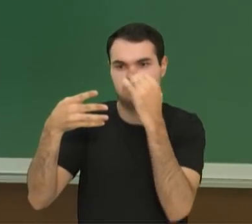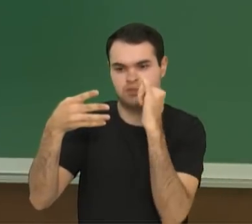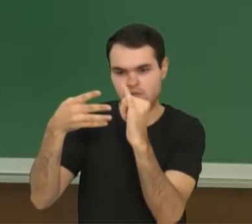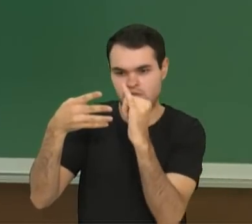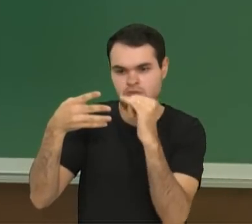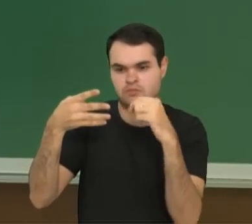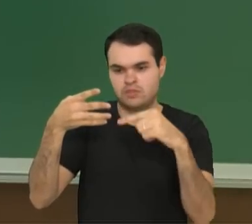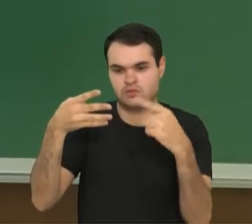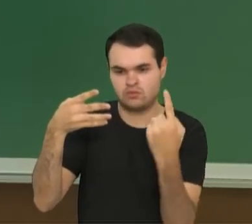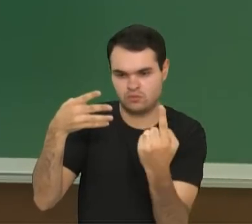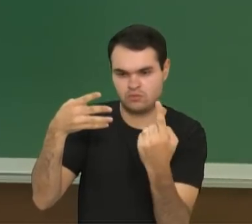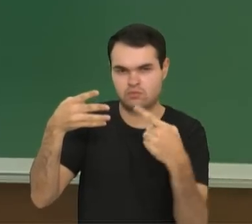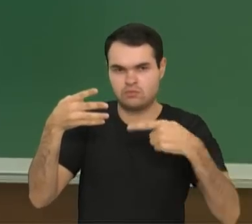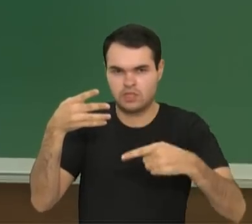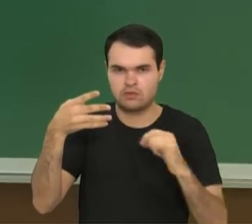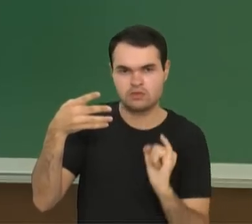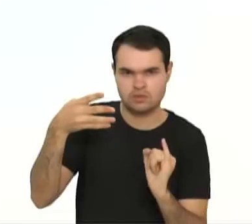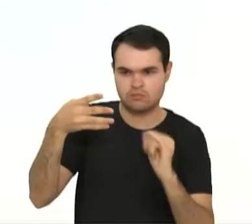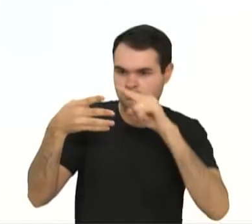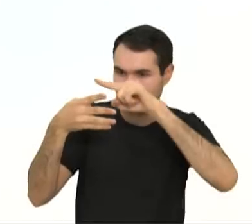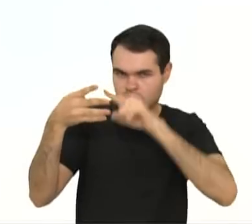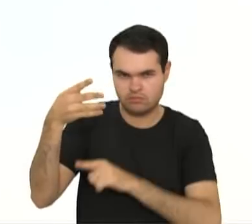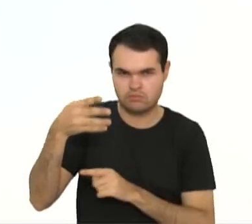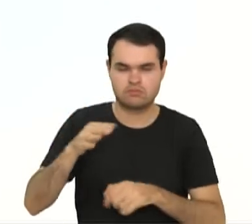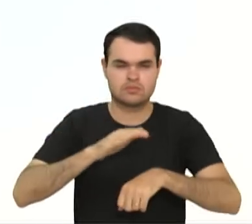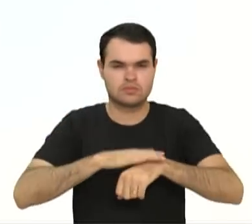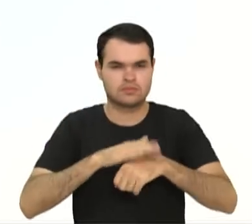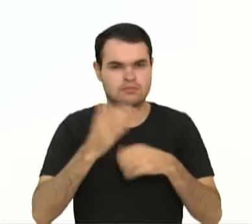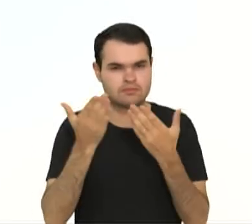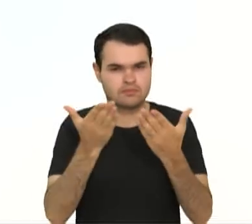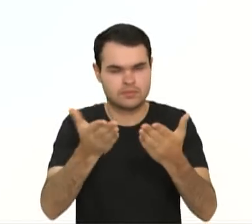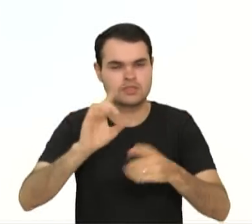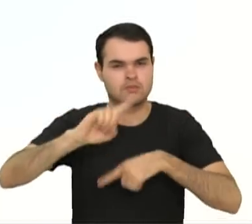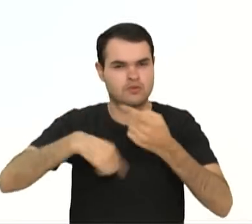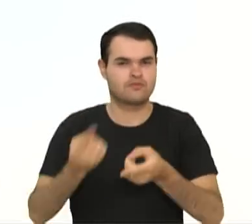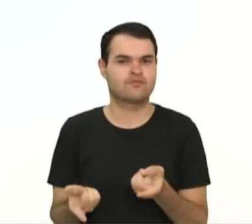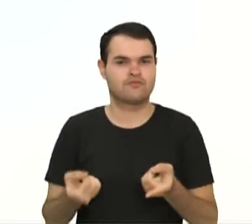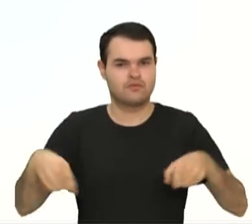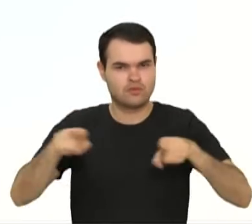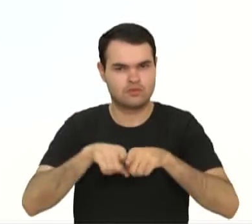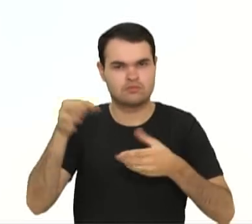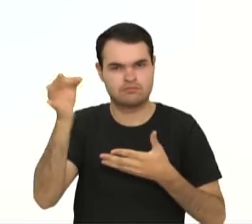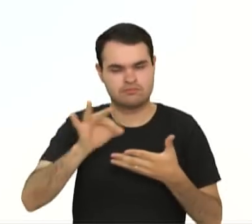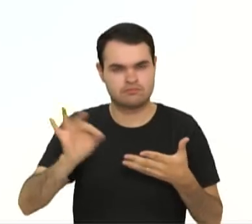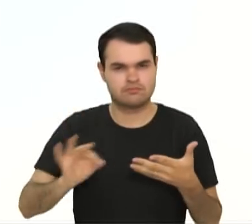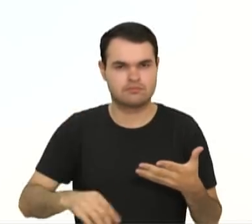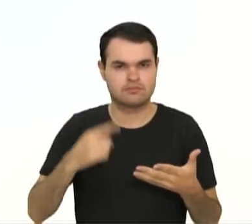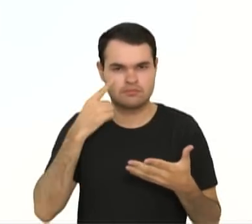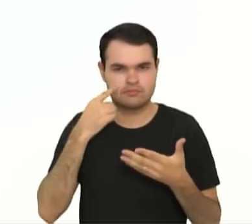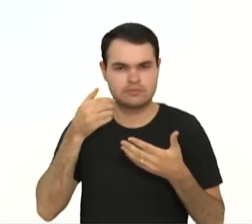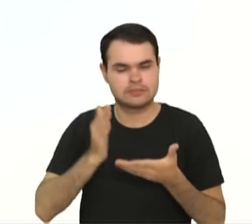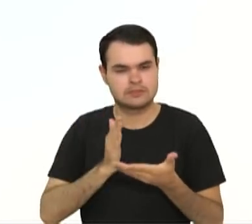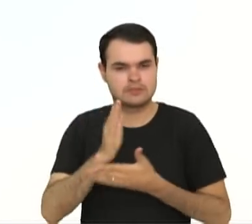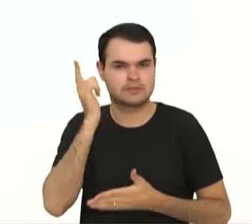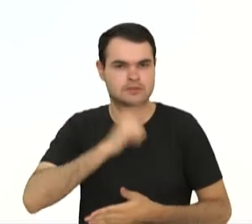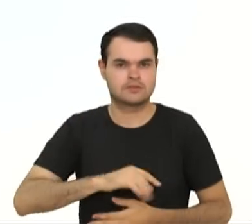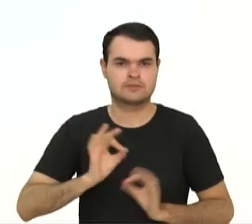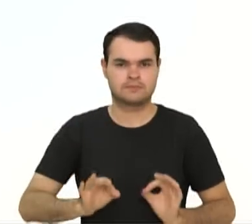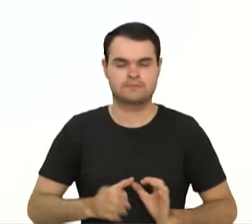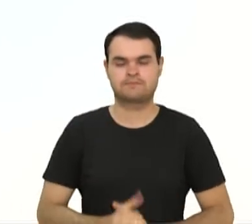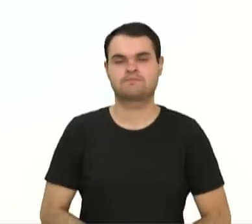menos 1 e menos i. Tá ok? Um tempinho para vocês fazerem e depois a gente volta a corrigir para ver se vocês acertaram.